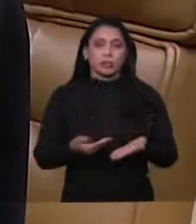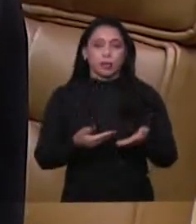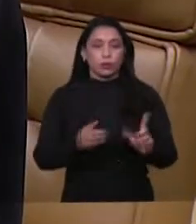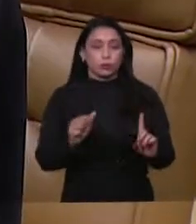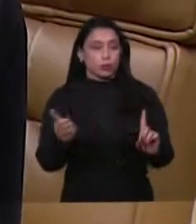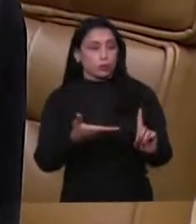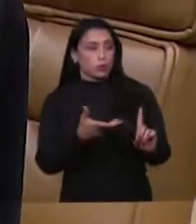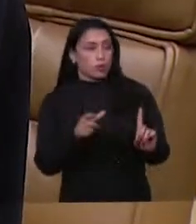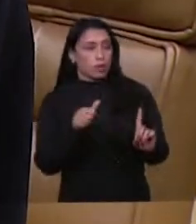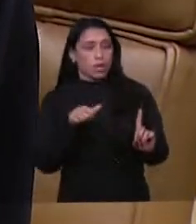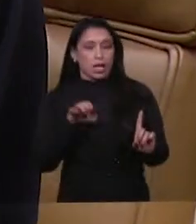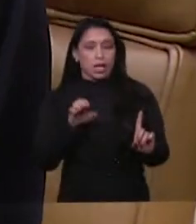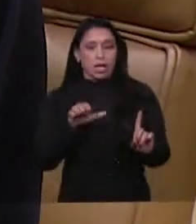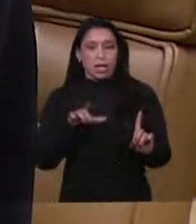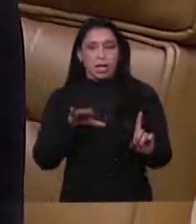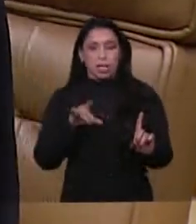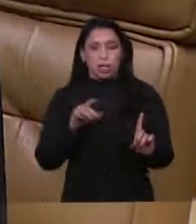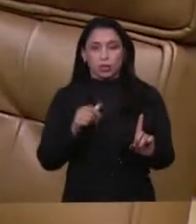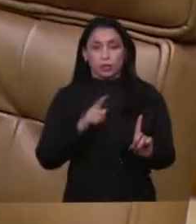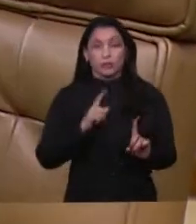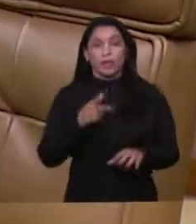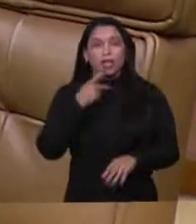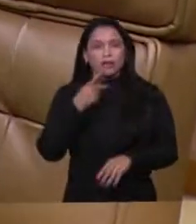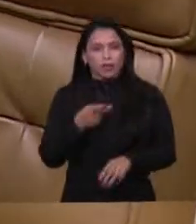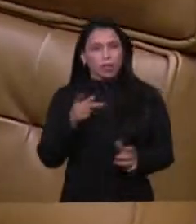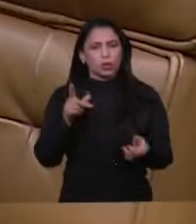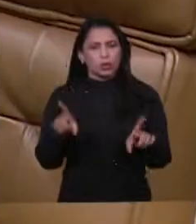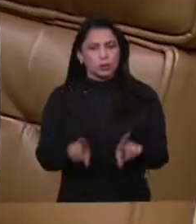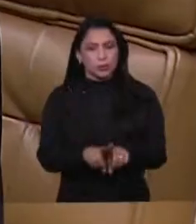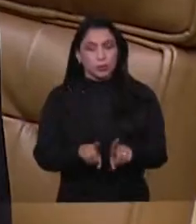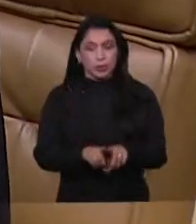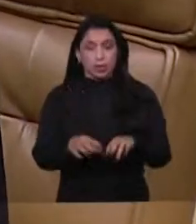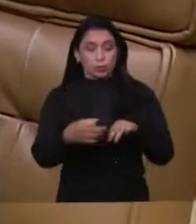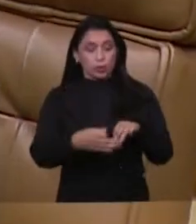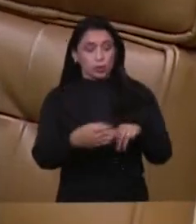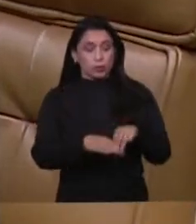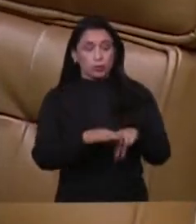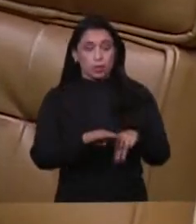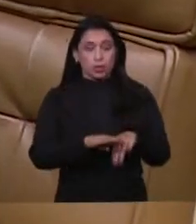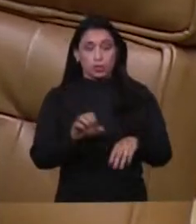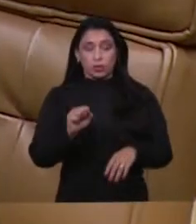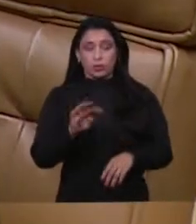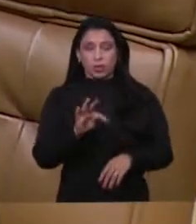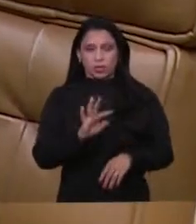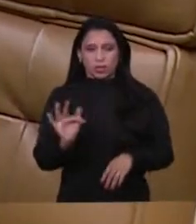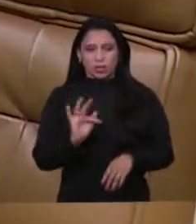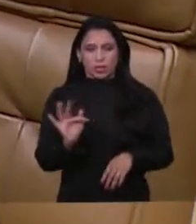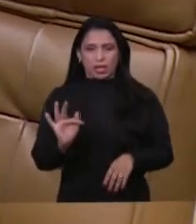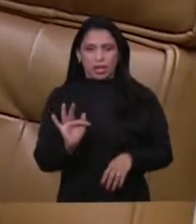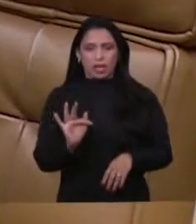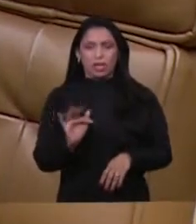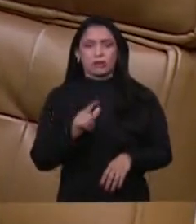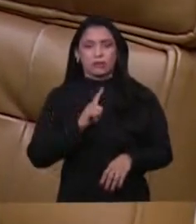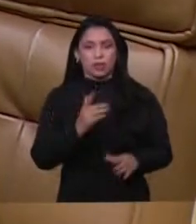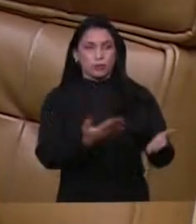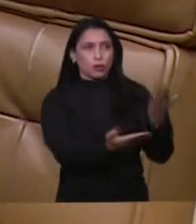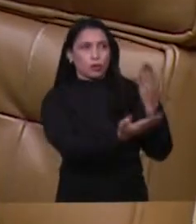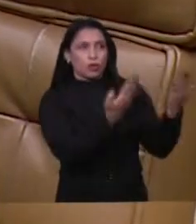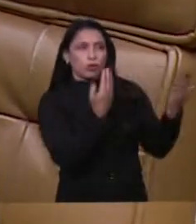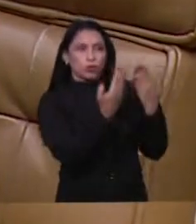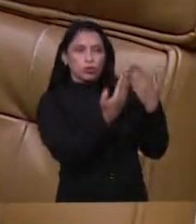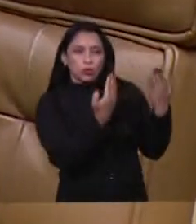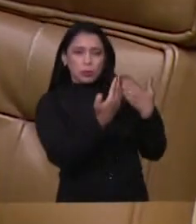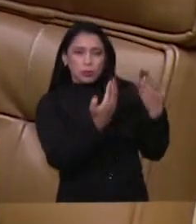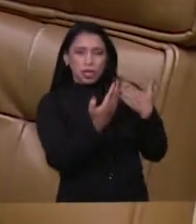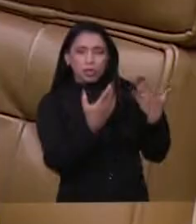Pereira. Foi alegada também a suspeição dos ministros da Suprema Corte para o processamento e julgamento da causa. No entanto, como